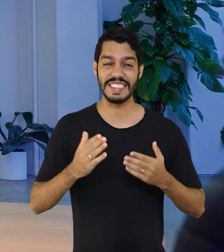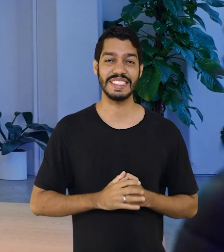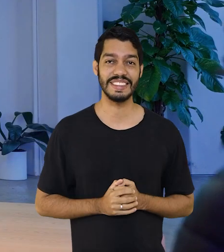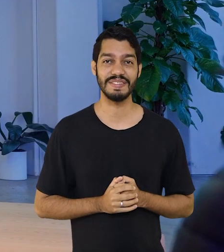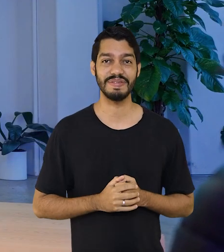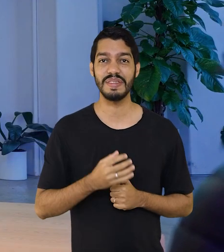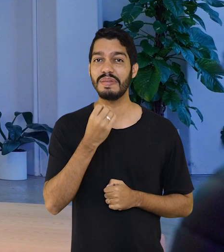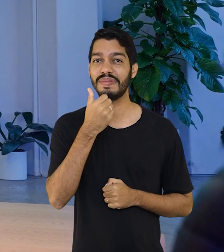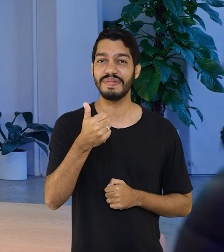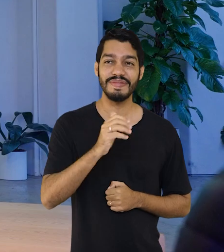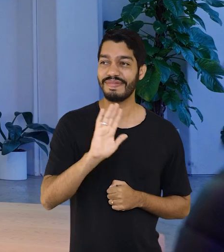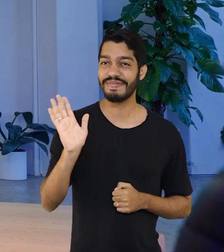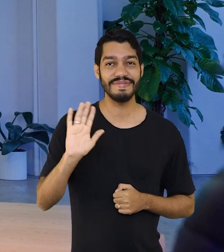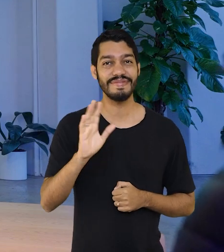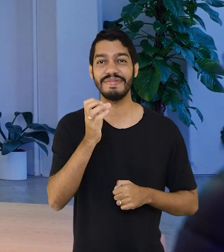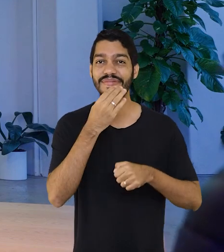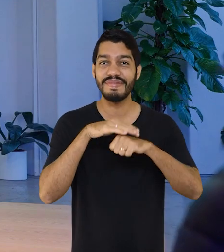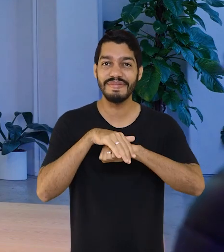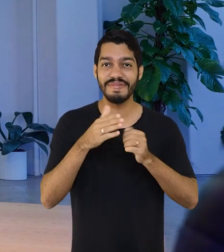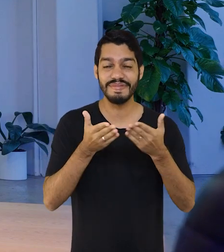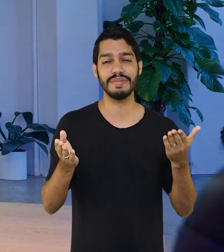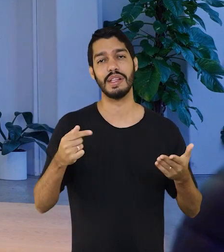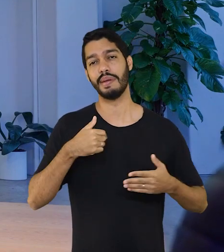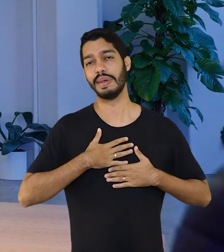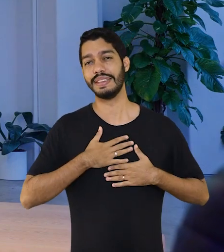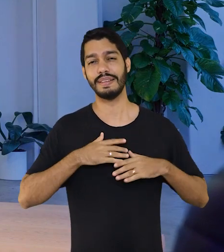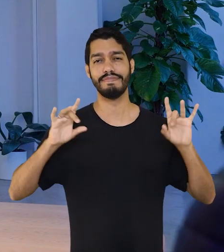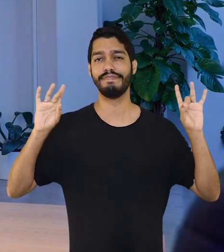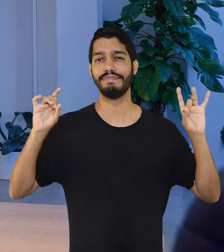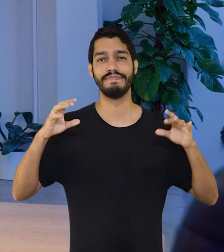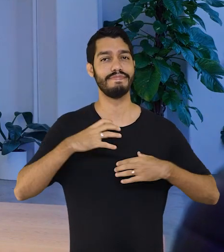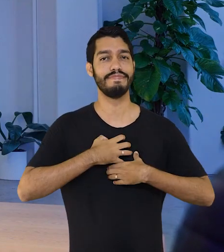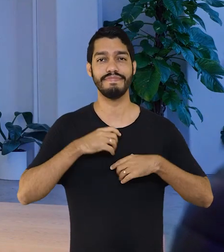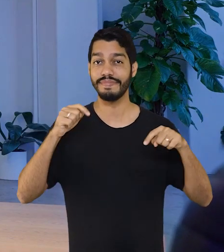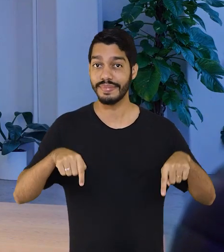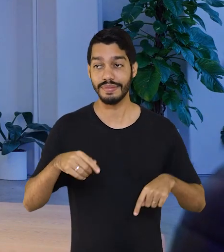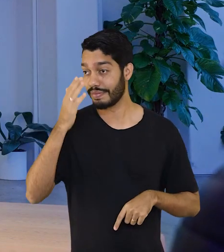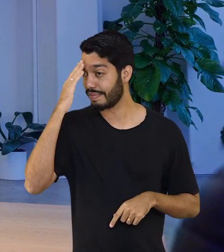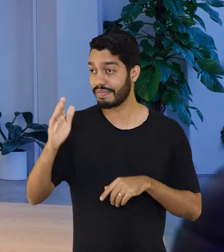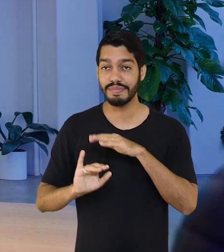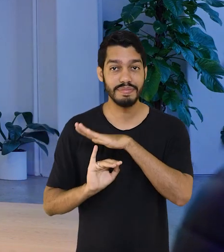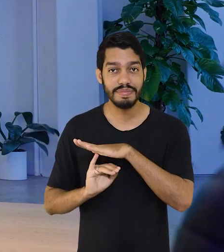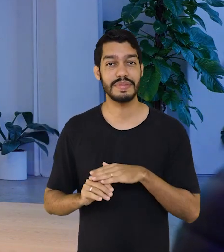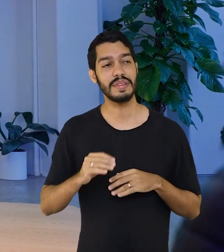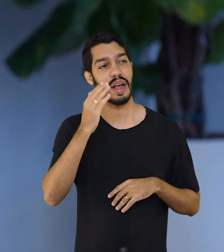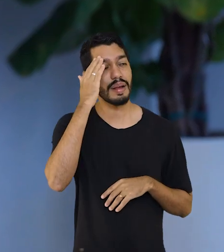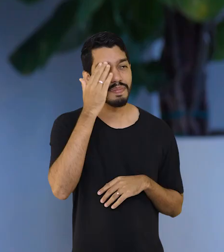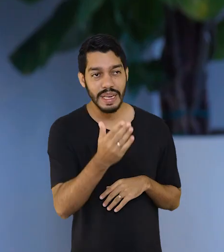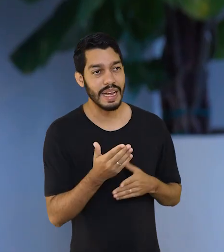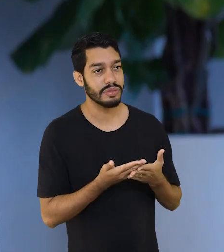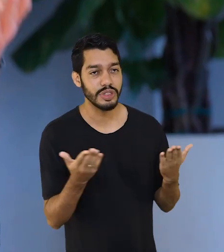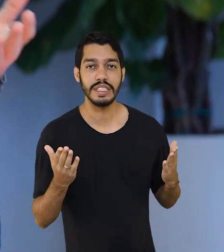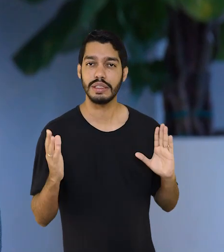obrigado. Boa noite, turma. Tudo bem? Prazer, é um privilégio estar aqui. Obrigado, Instituto. Obrigado, Iona.